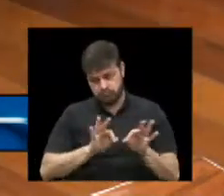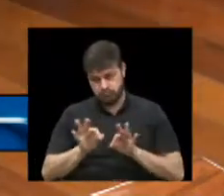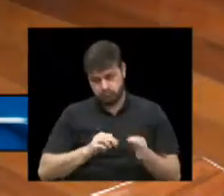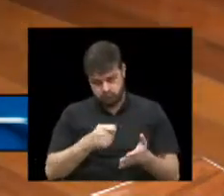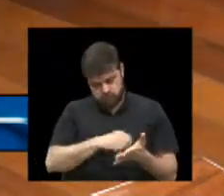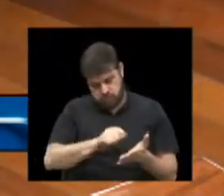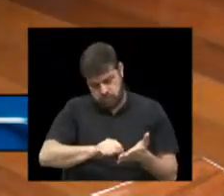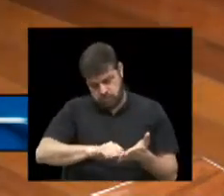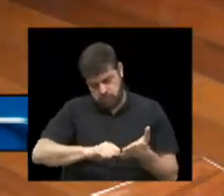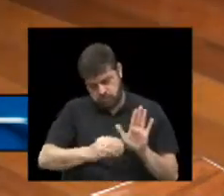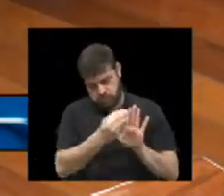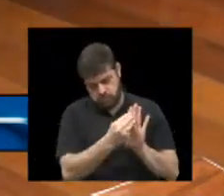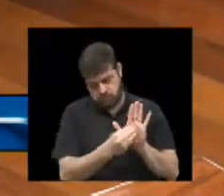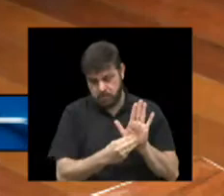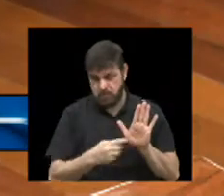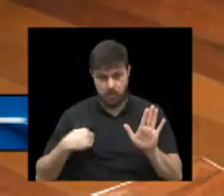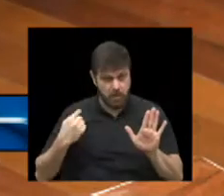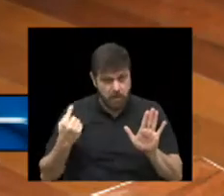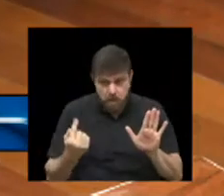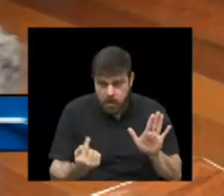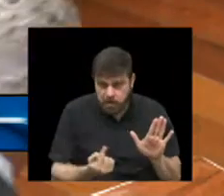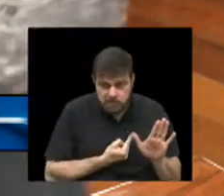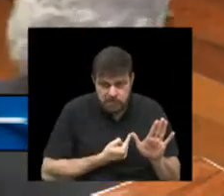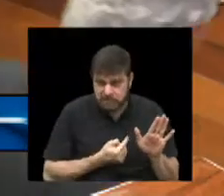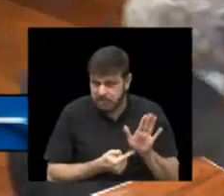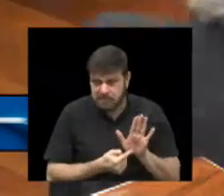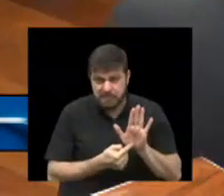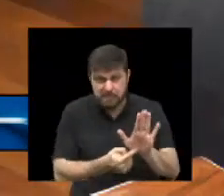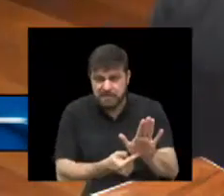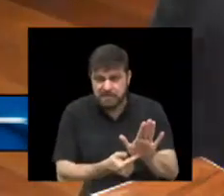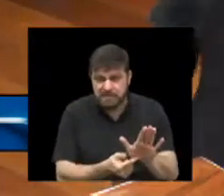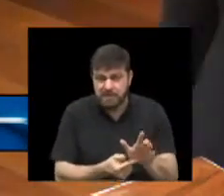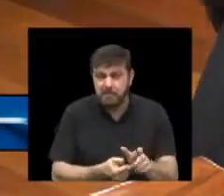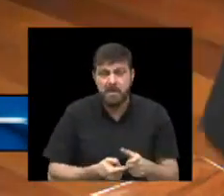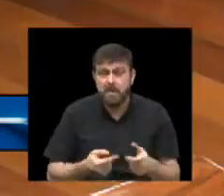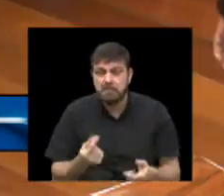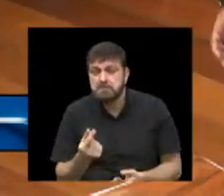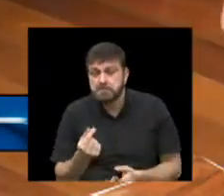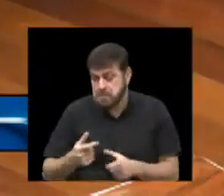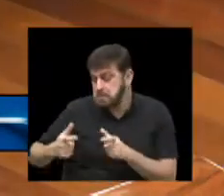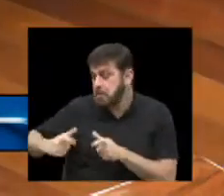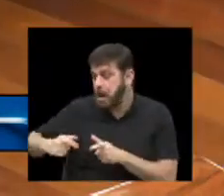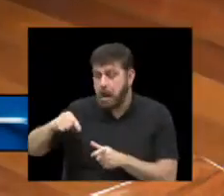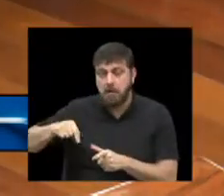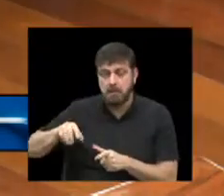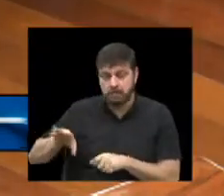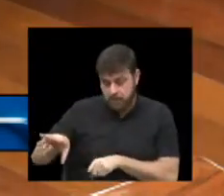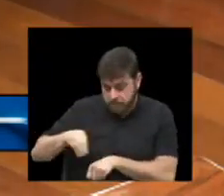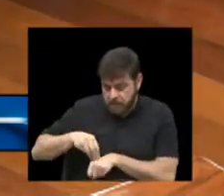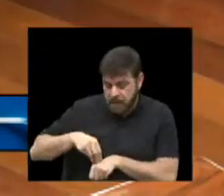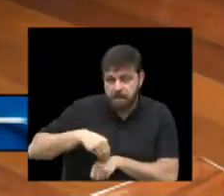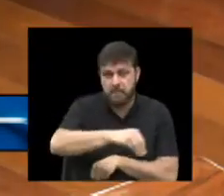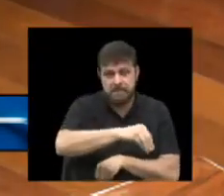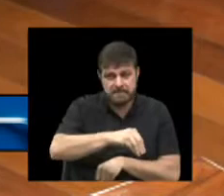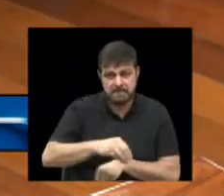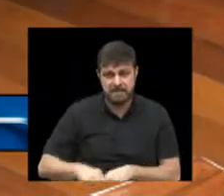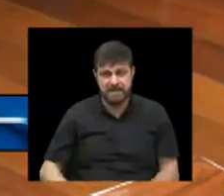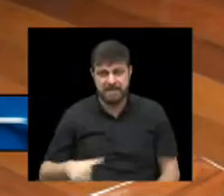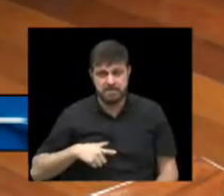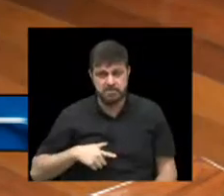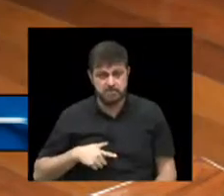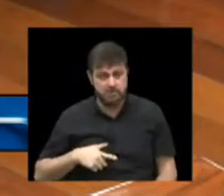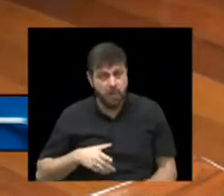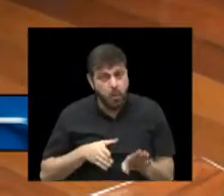nesse momento, é fato, nós não apresentamos de onde vai sair a verba. São